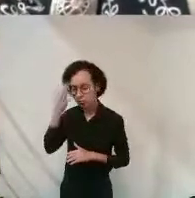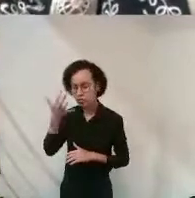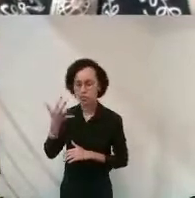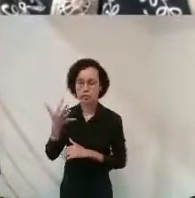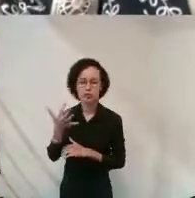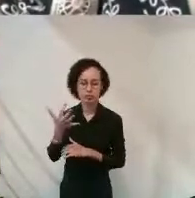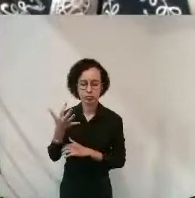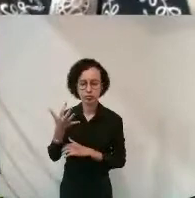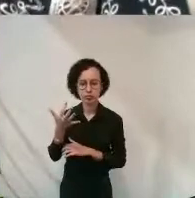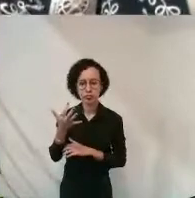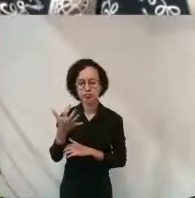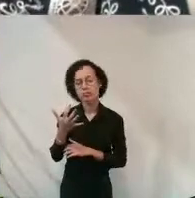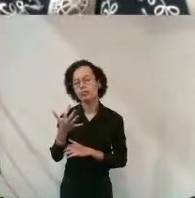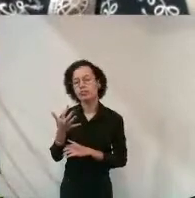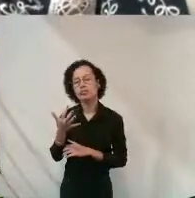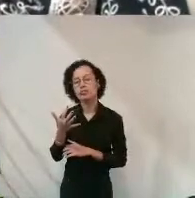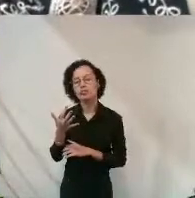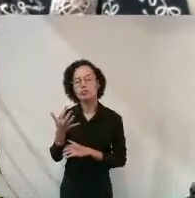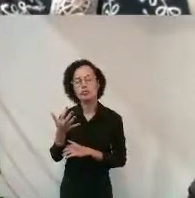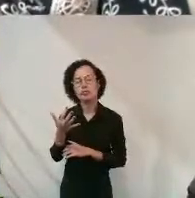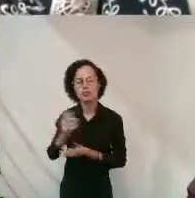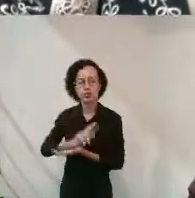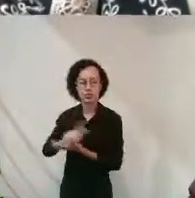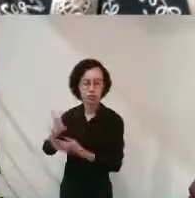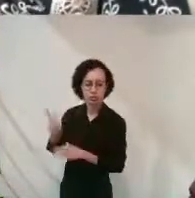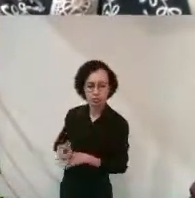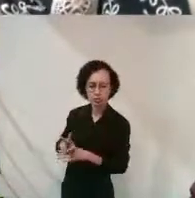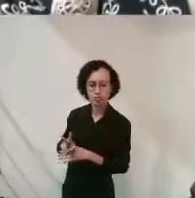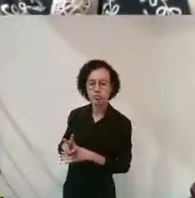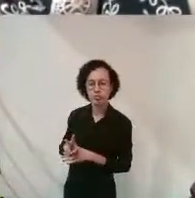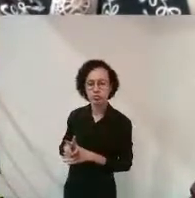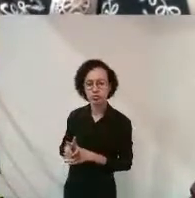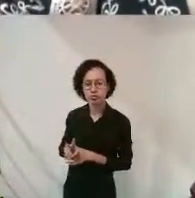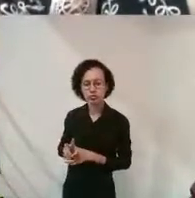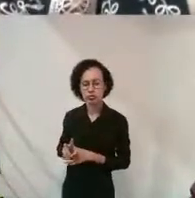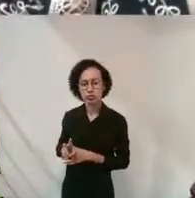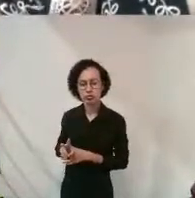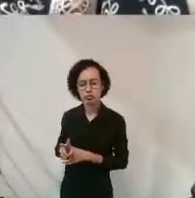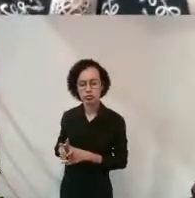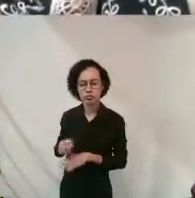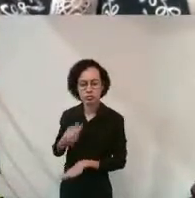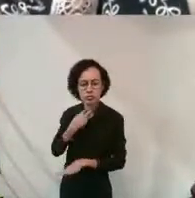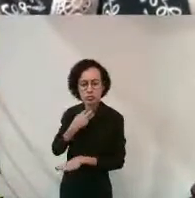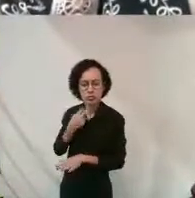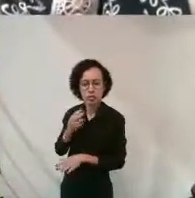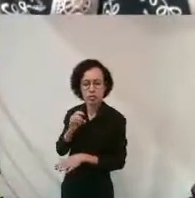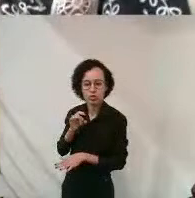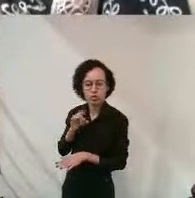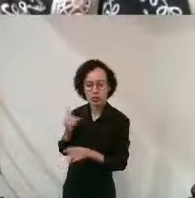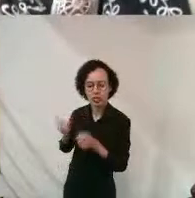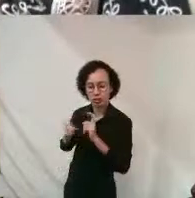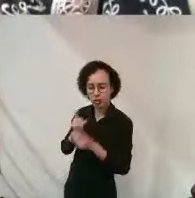resolutiva, que muitas vezes não pode, que realmente não pode ficar apenas no